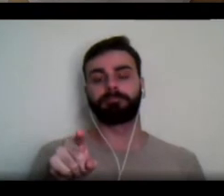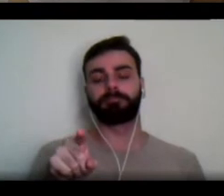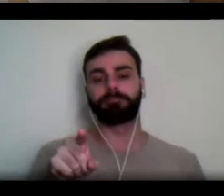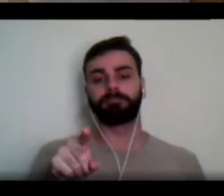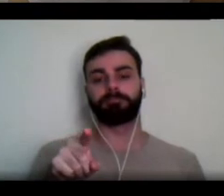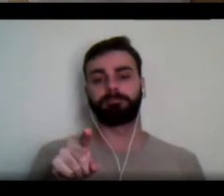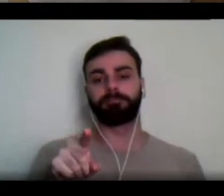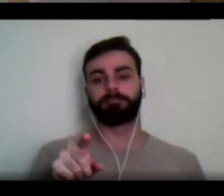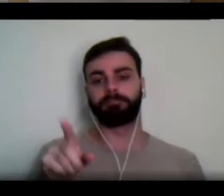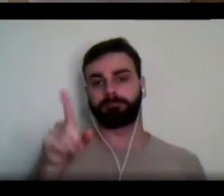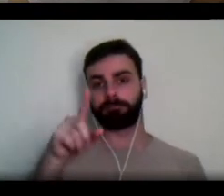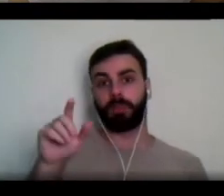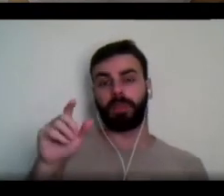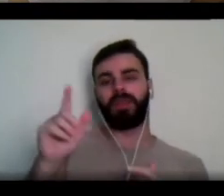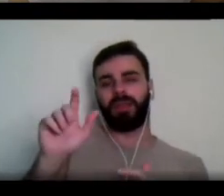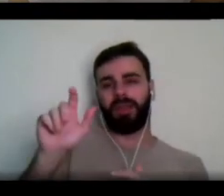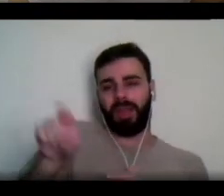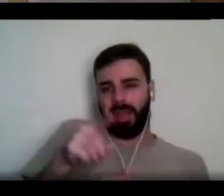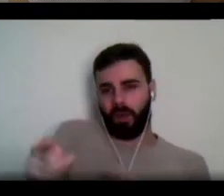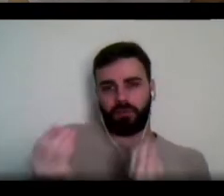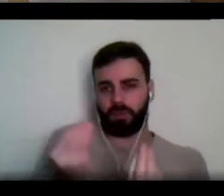alfa